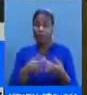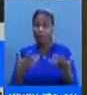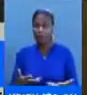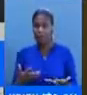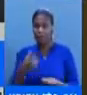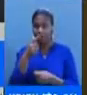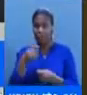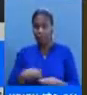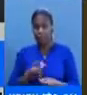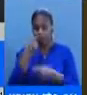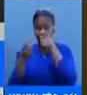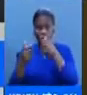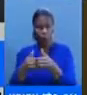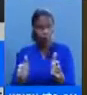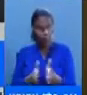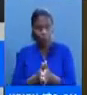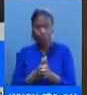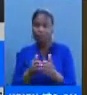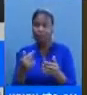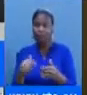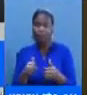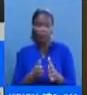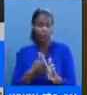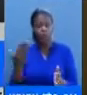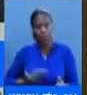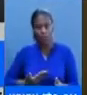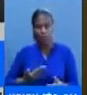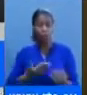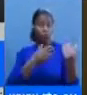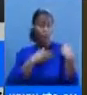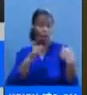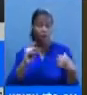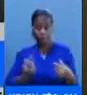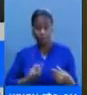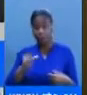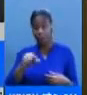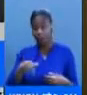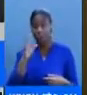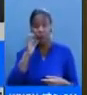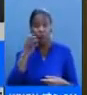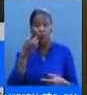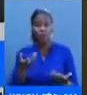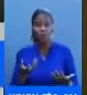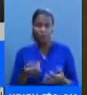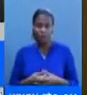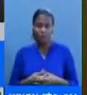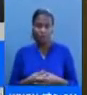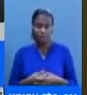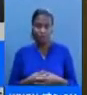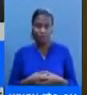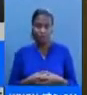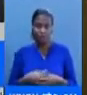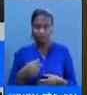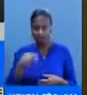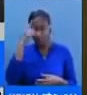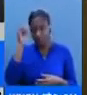agora, cidadãos de corpo inteiro, com todos os direitos e obrigações em Angola. Há iniciativas que